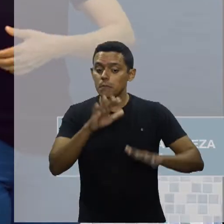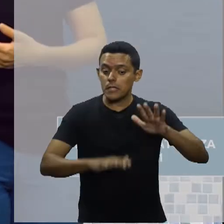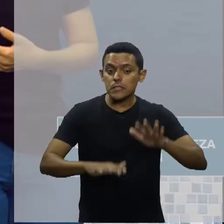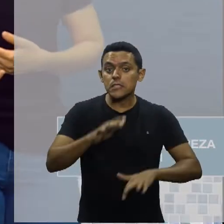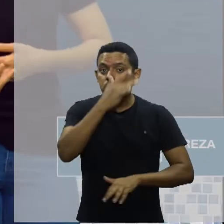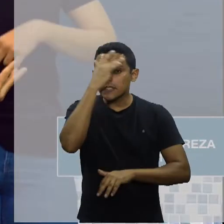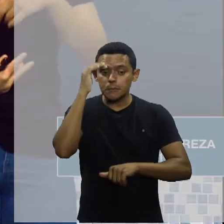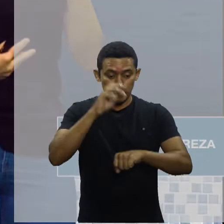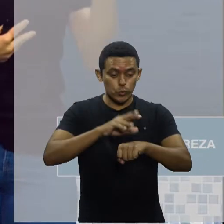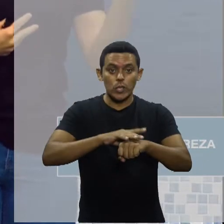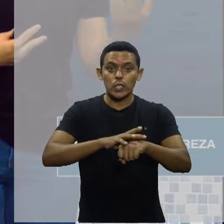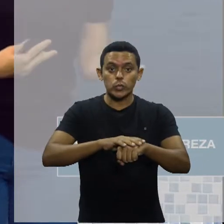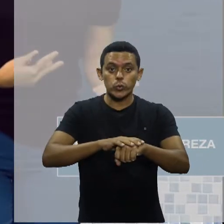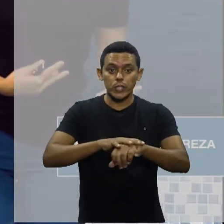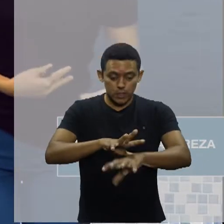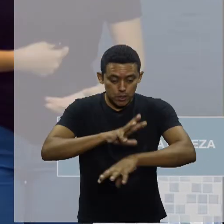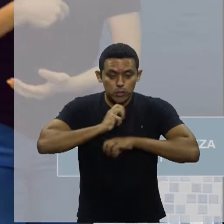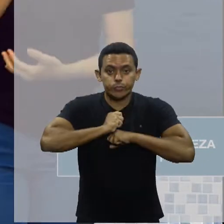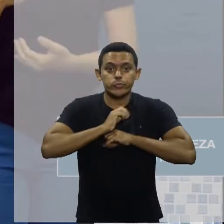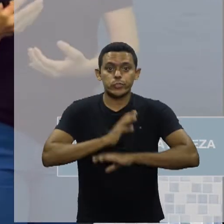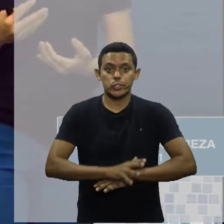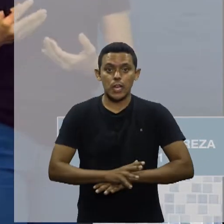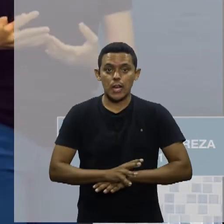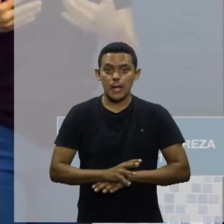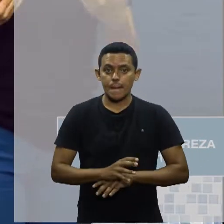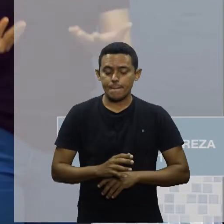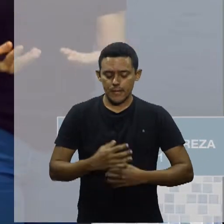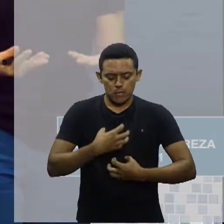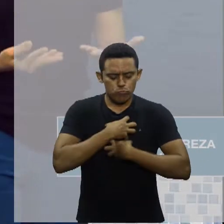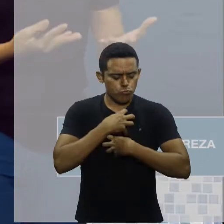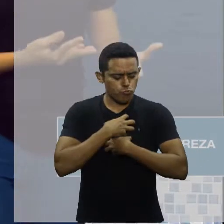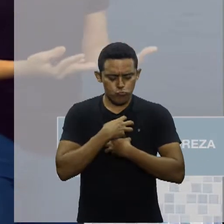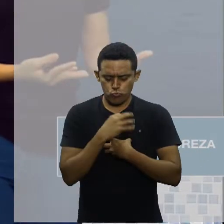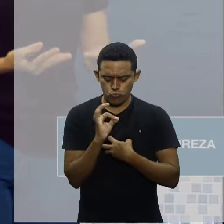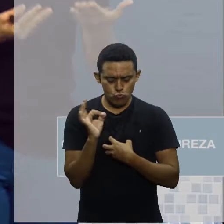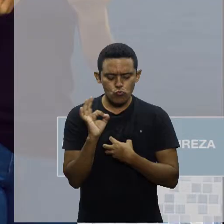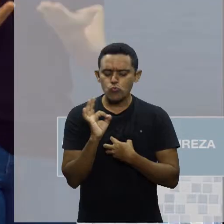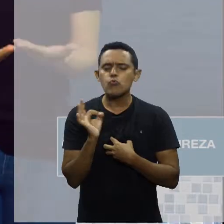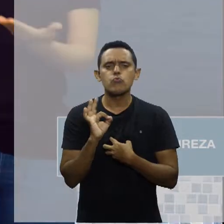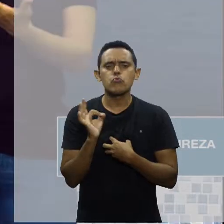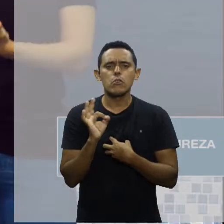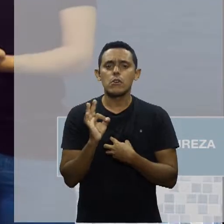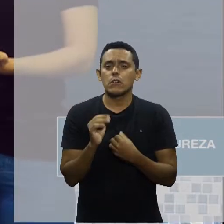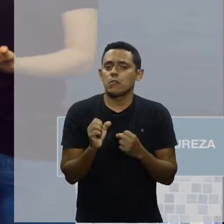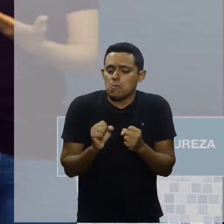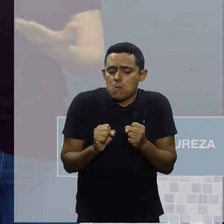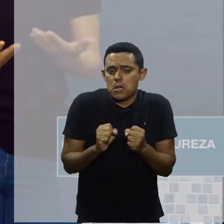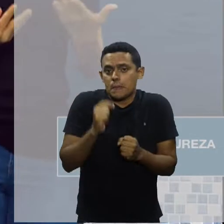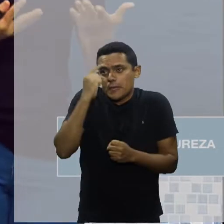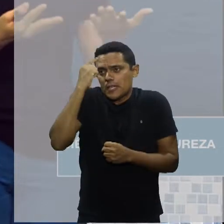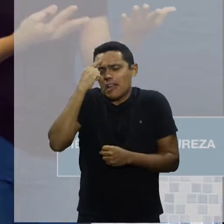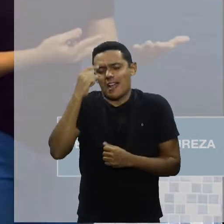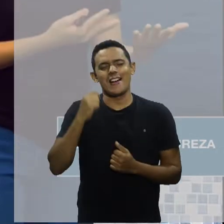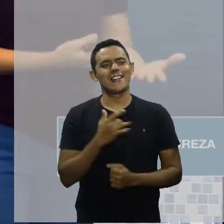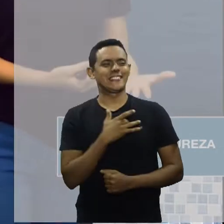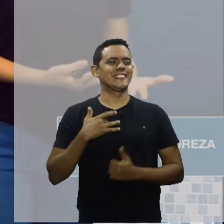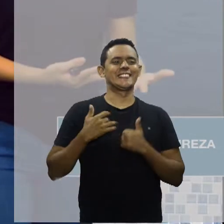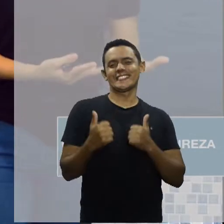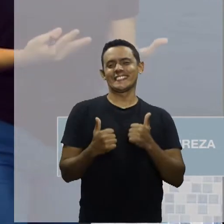fica cansada, ela fica com tosse, ela fica espirrando, não. A gente vai ver que muitas das pessoas elas são